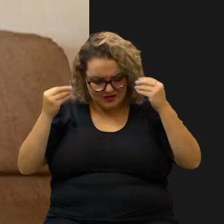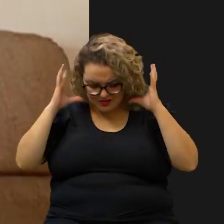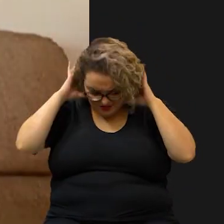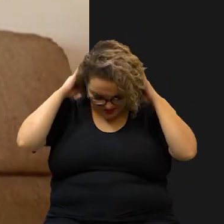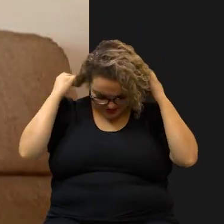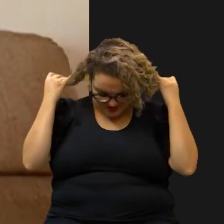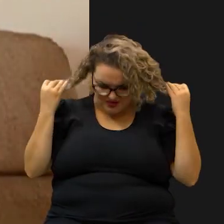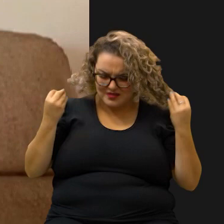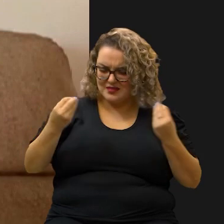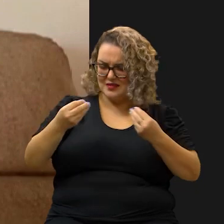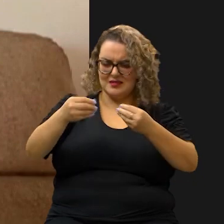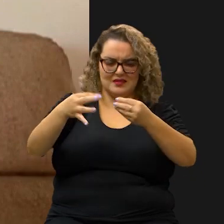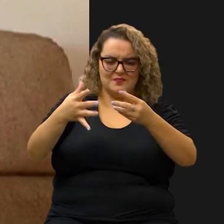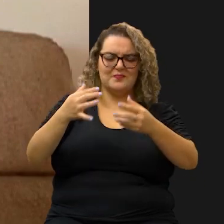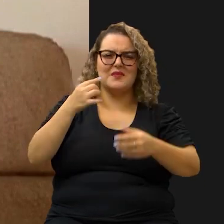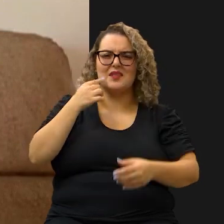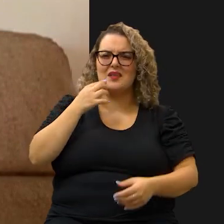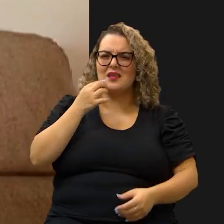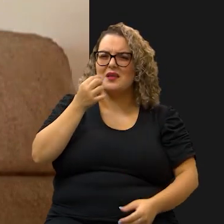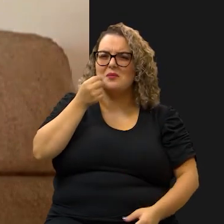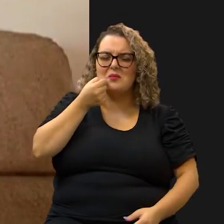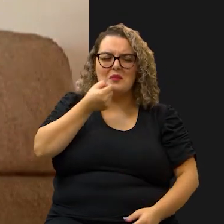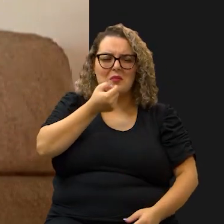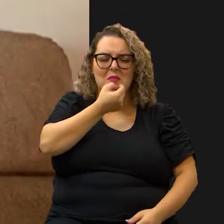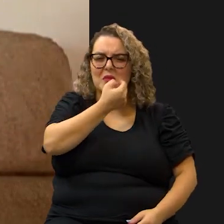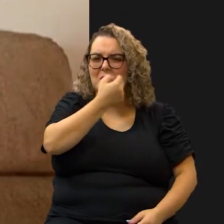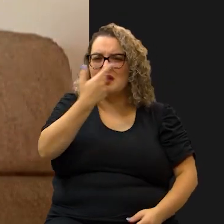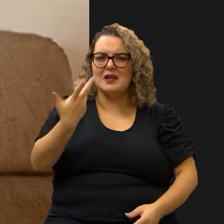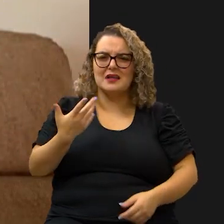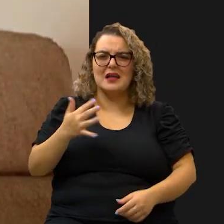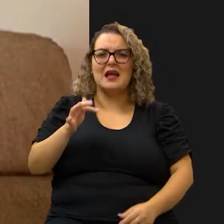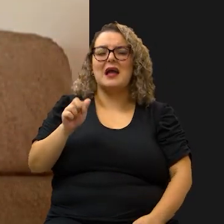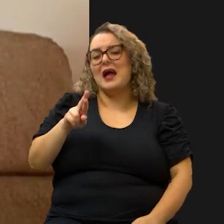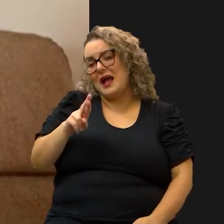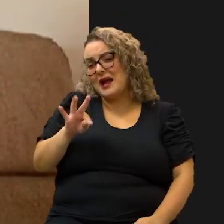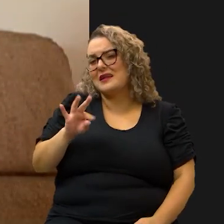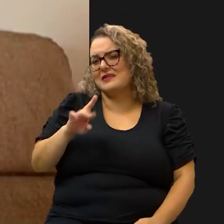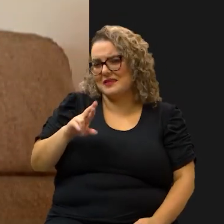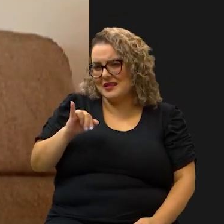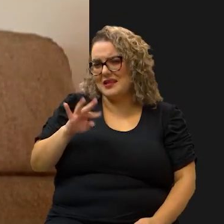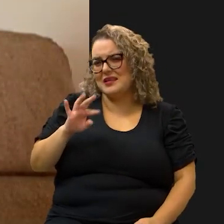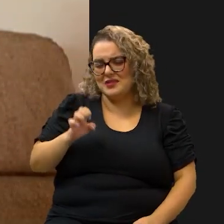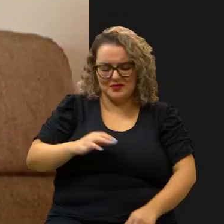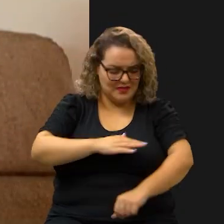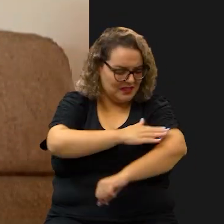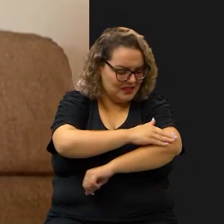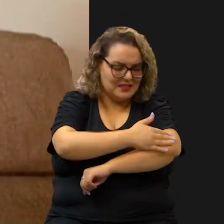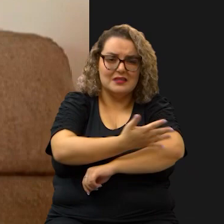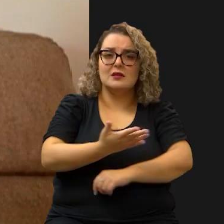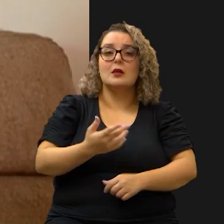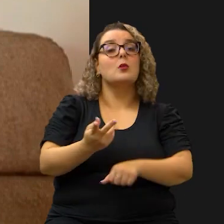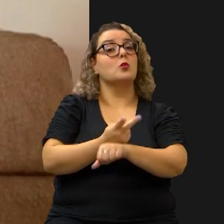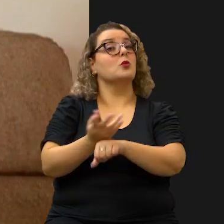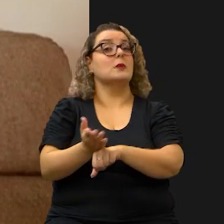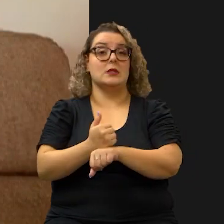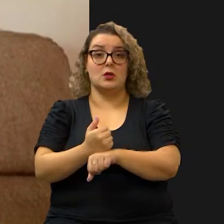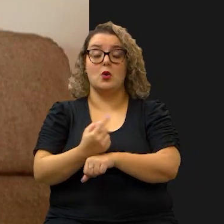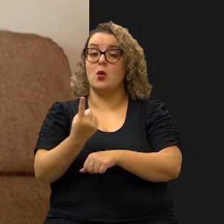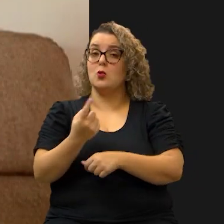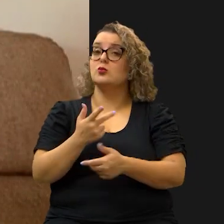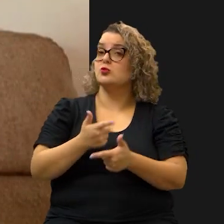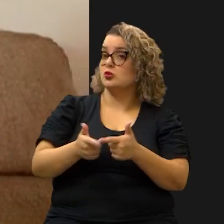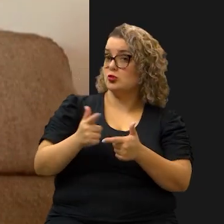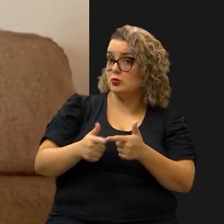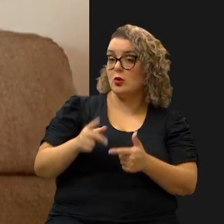queda de cabelo, afta na boca, artrite, né, nas juntas, e você já procurar precocemente, porque um